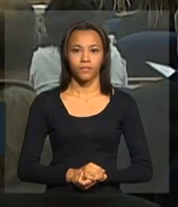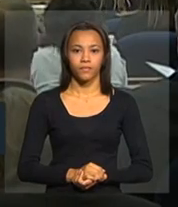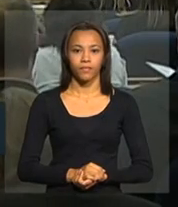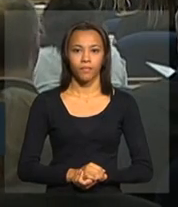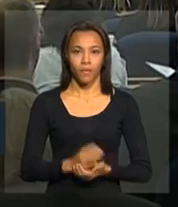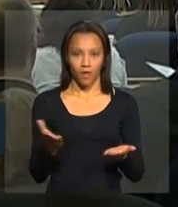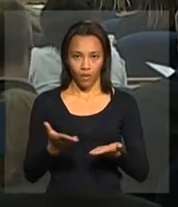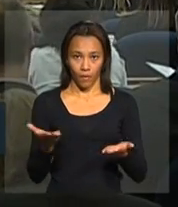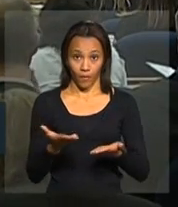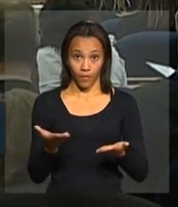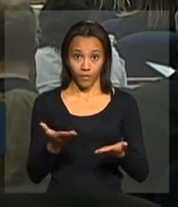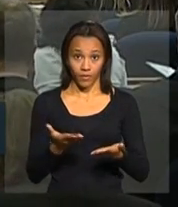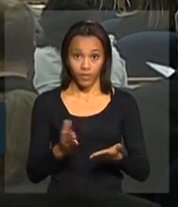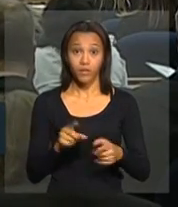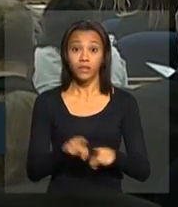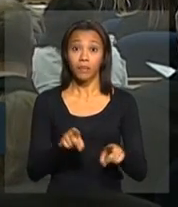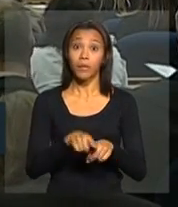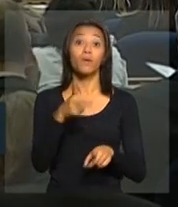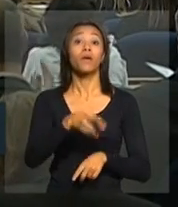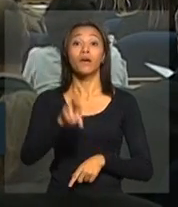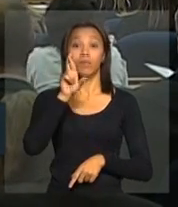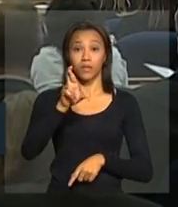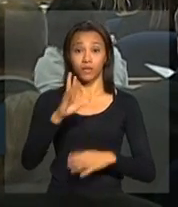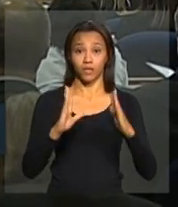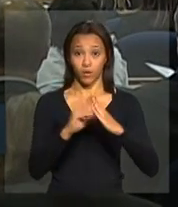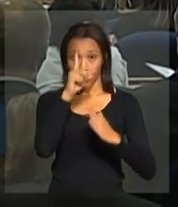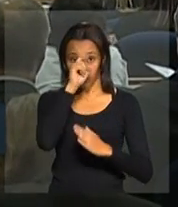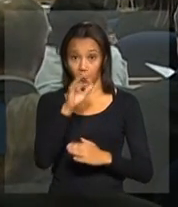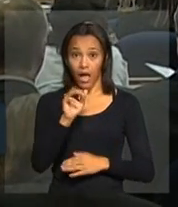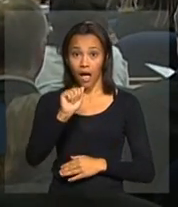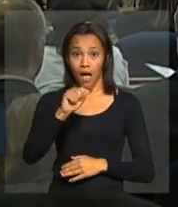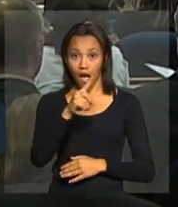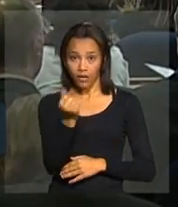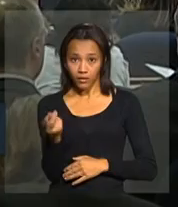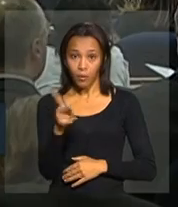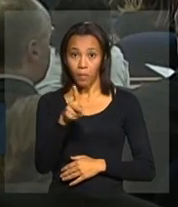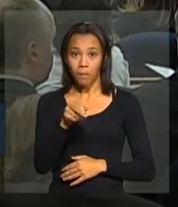Chamamos agora, representando o Hospital Adão